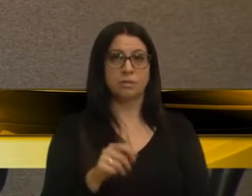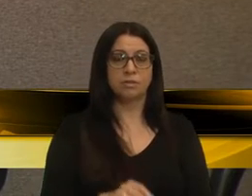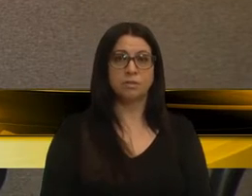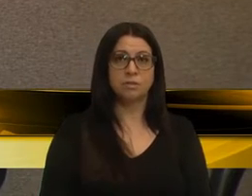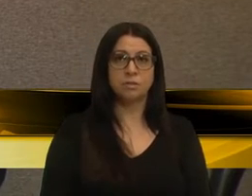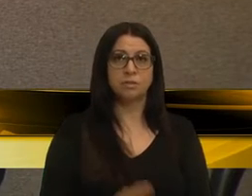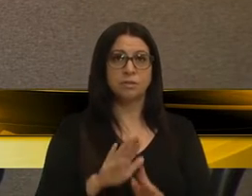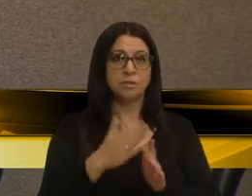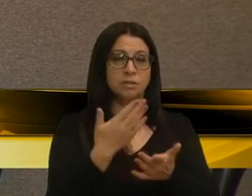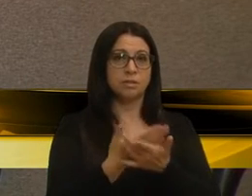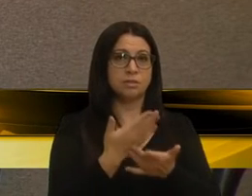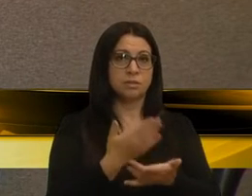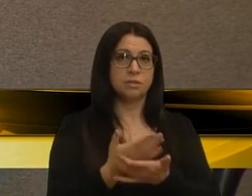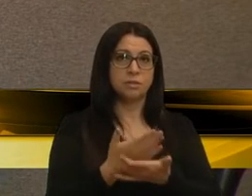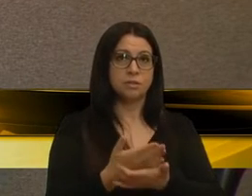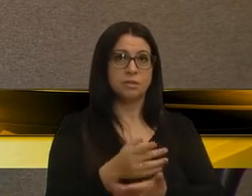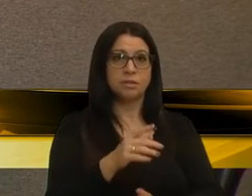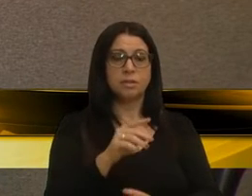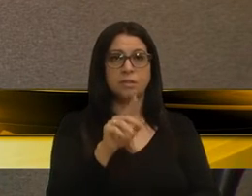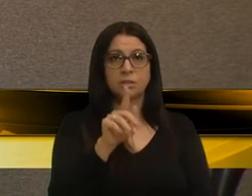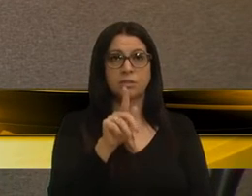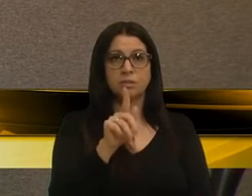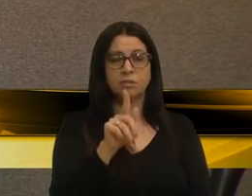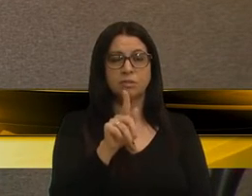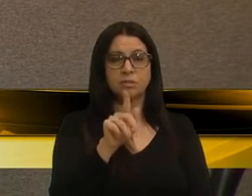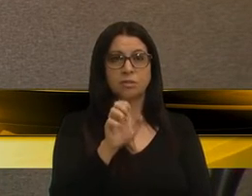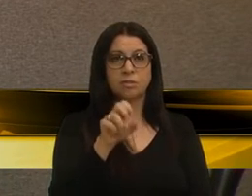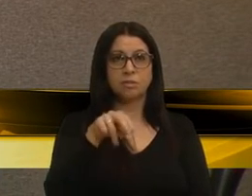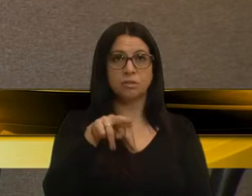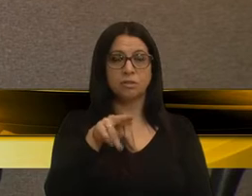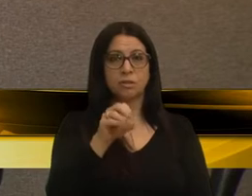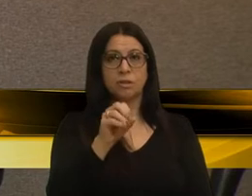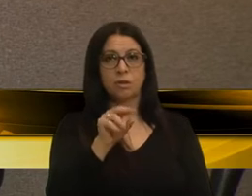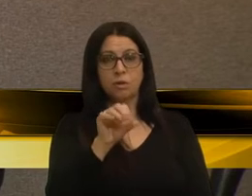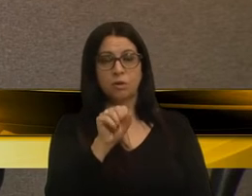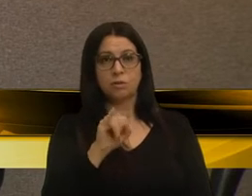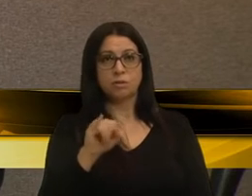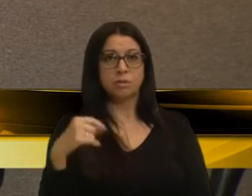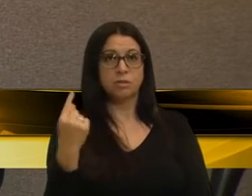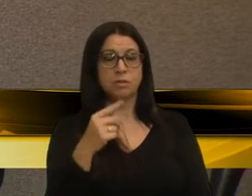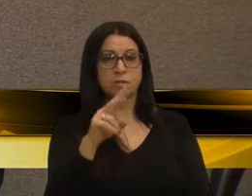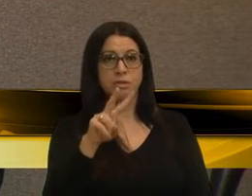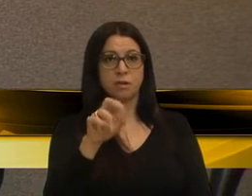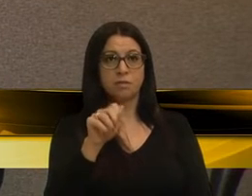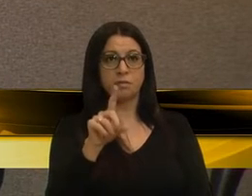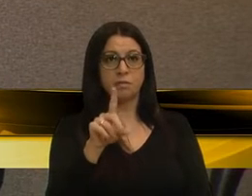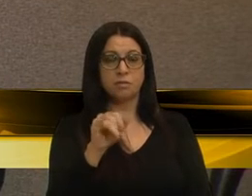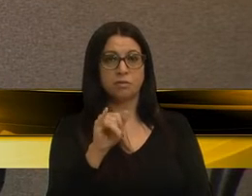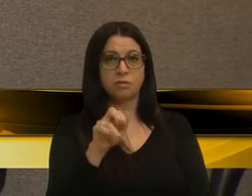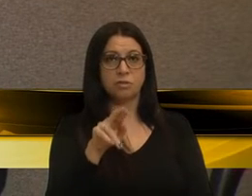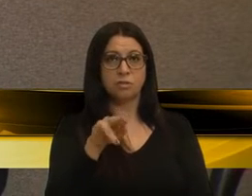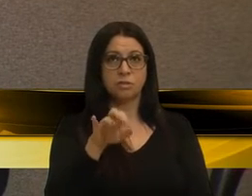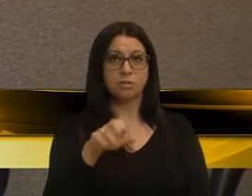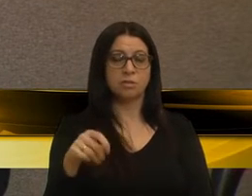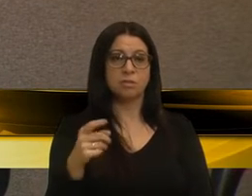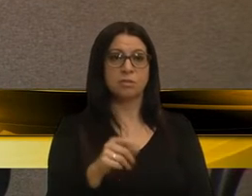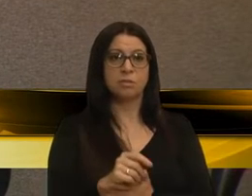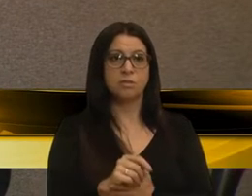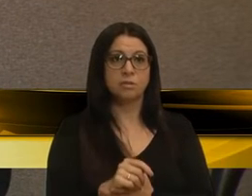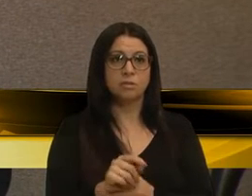na Escola José Generosi. Deixa os pais Vanderlei e Valdirene e os irmãos Victoria,